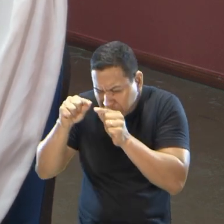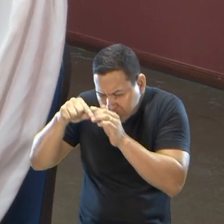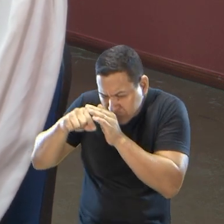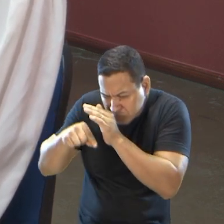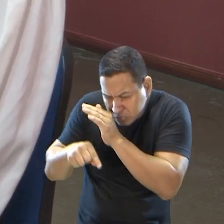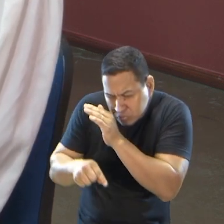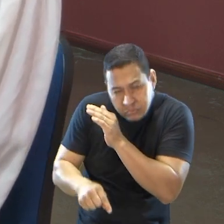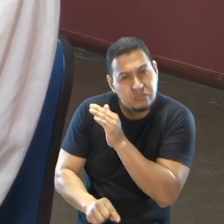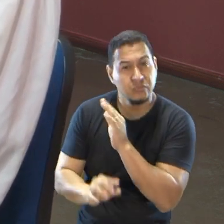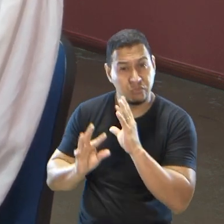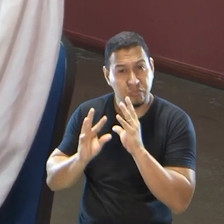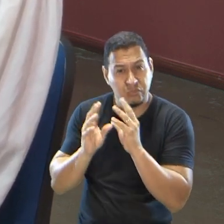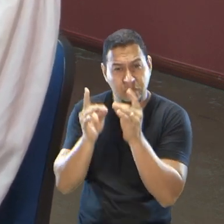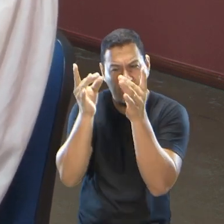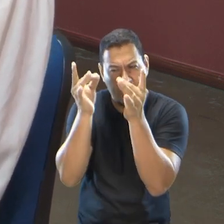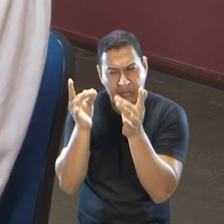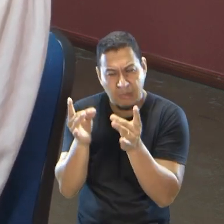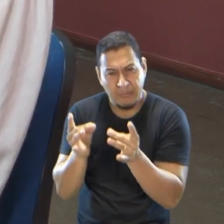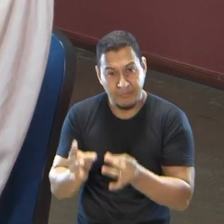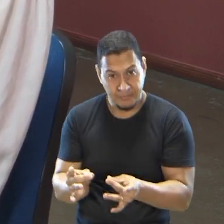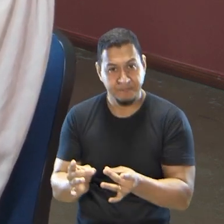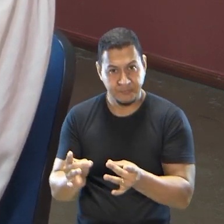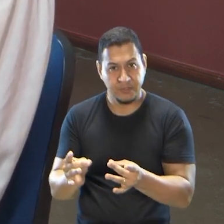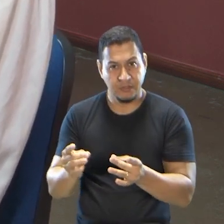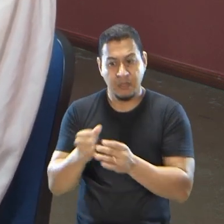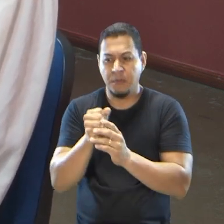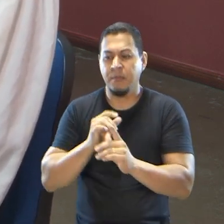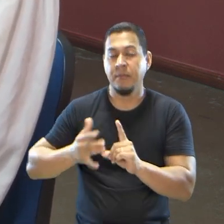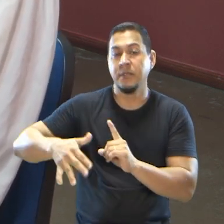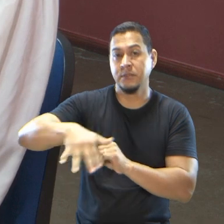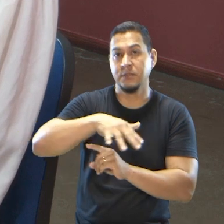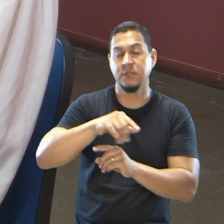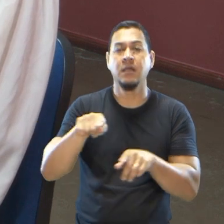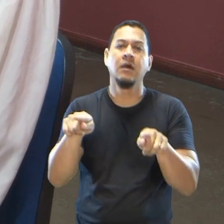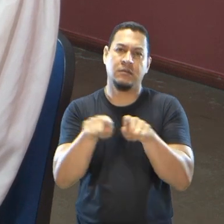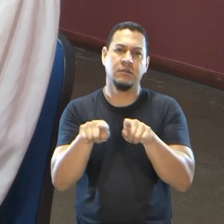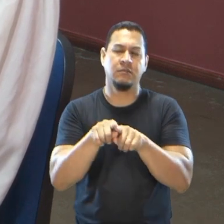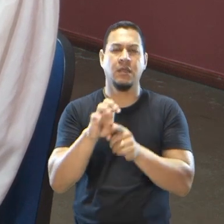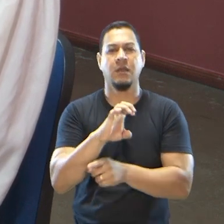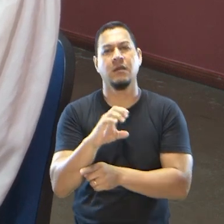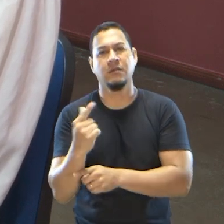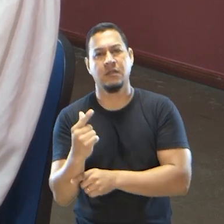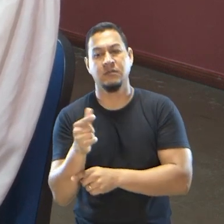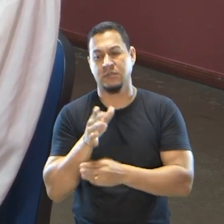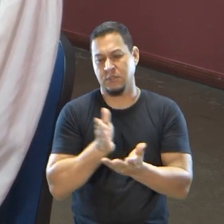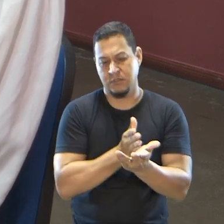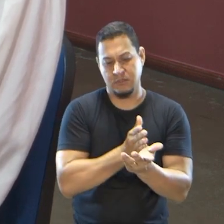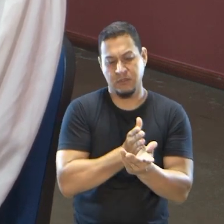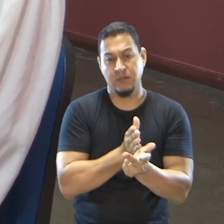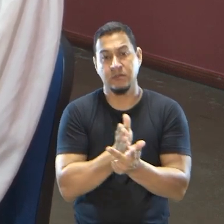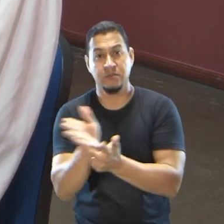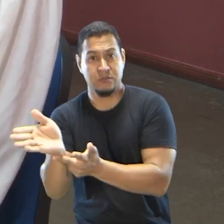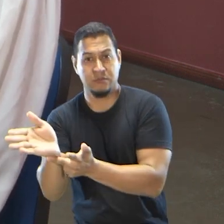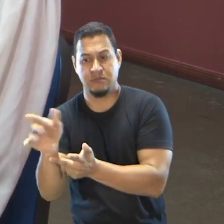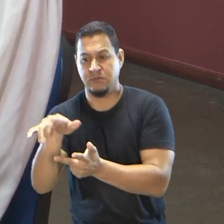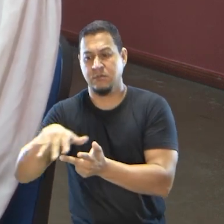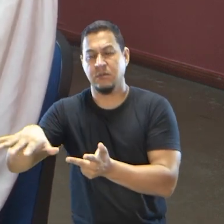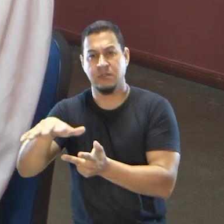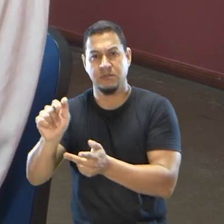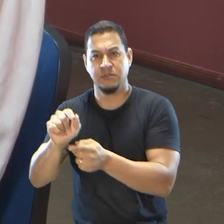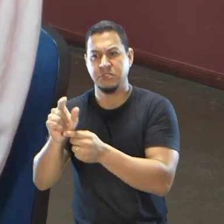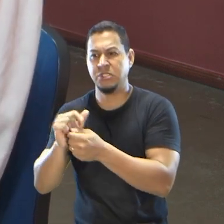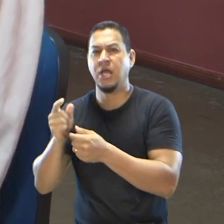molecular, prevalência, incidência, caracterização ambiental. E na segunda linha, a gente tem